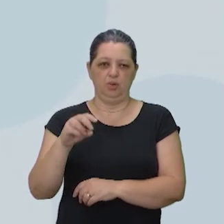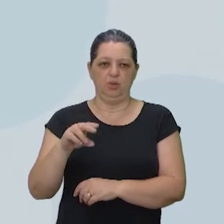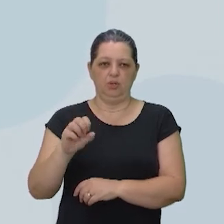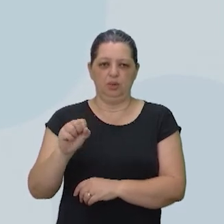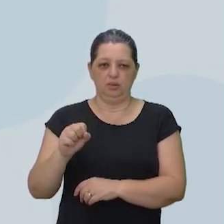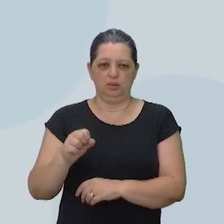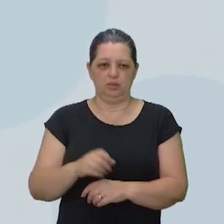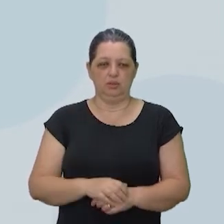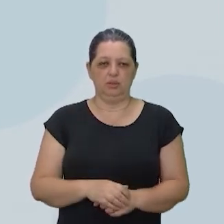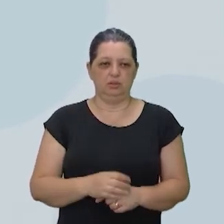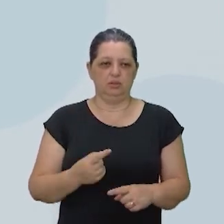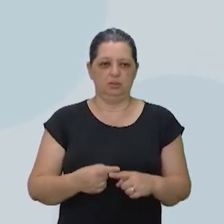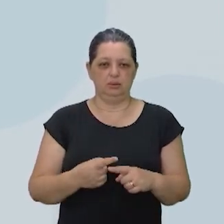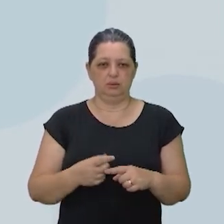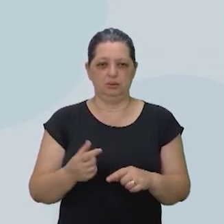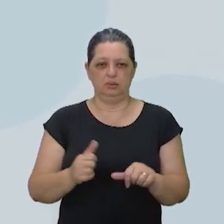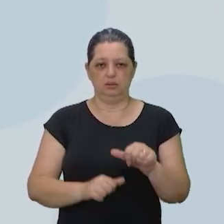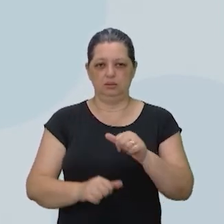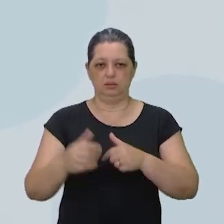agora.